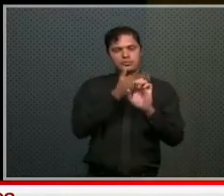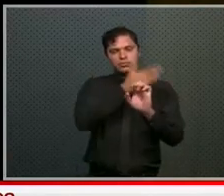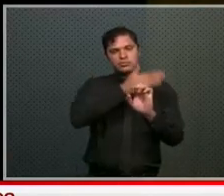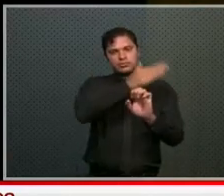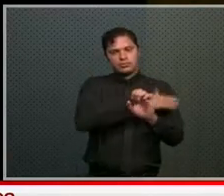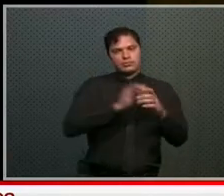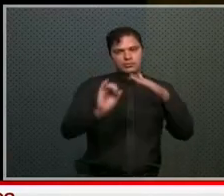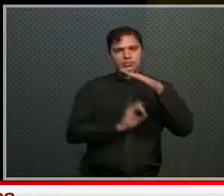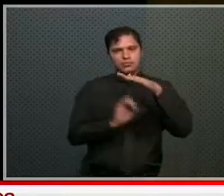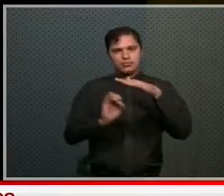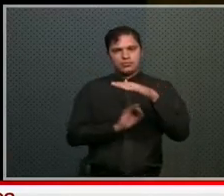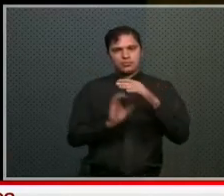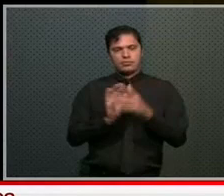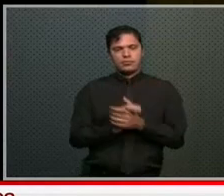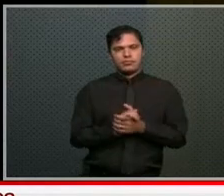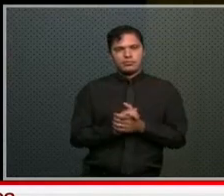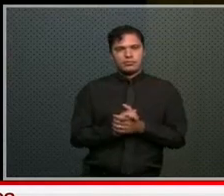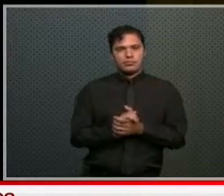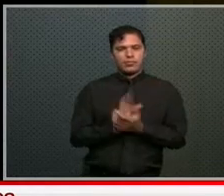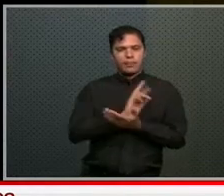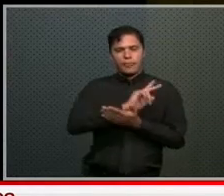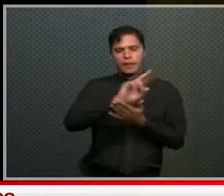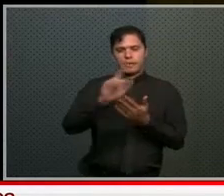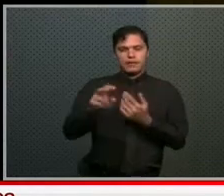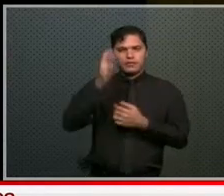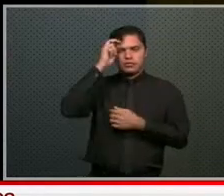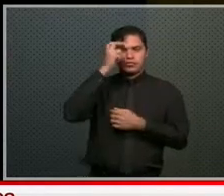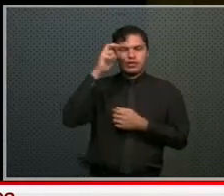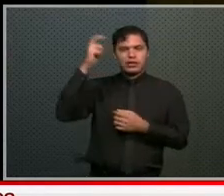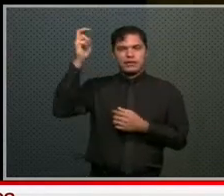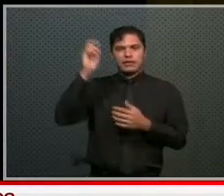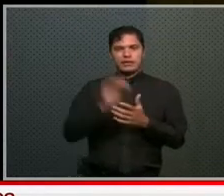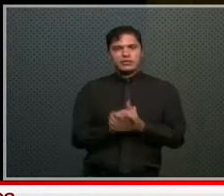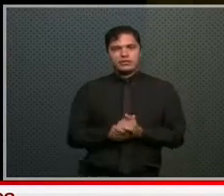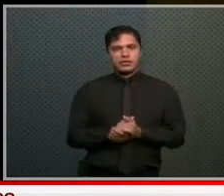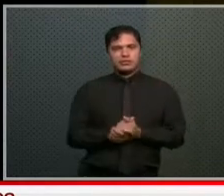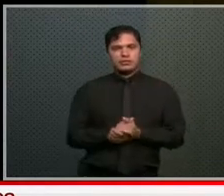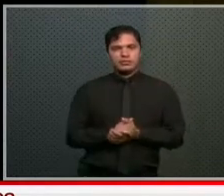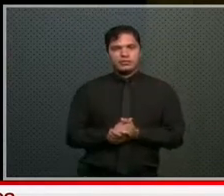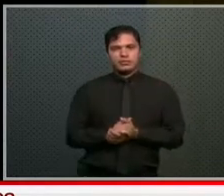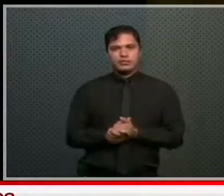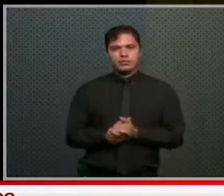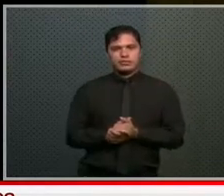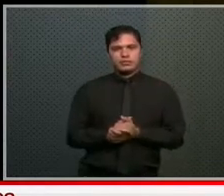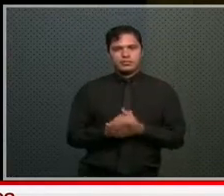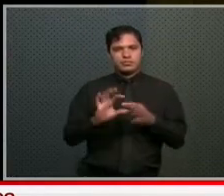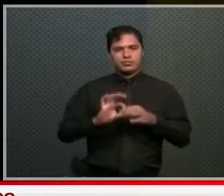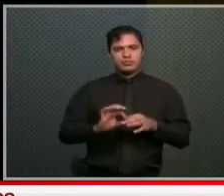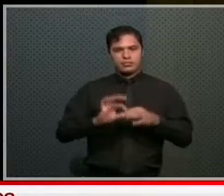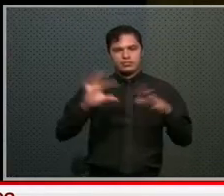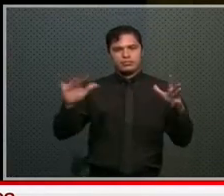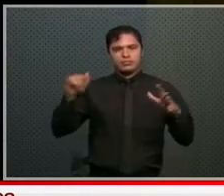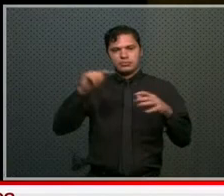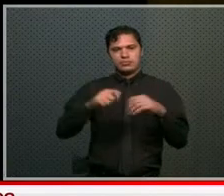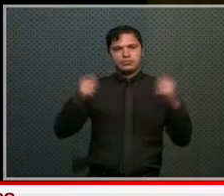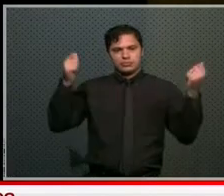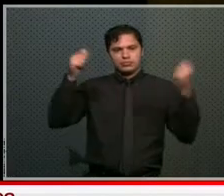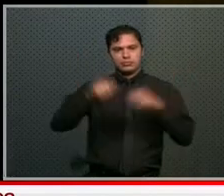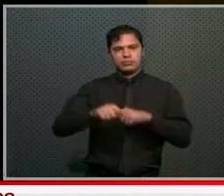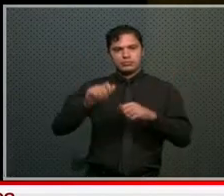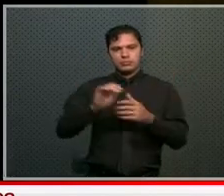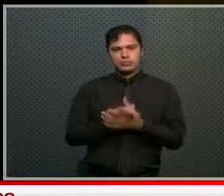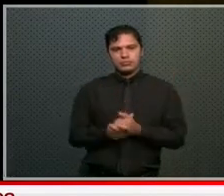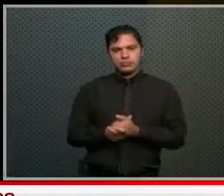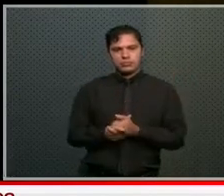institucionais com diversas culturas anuais e perenes permitiram a garantia do abastecimento regional